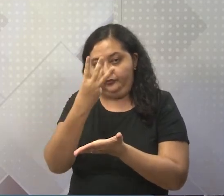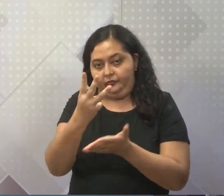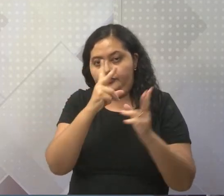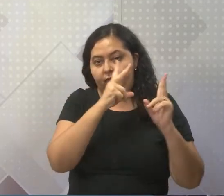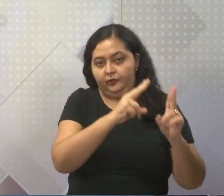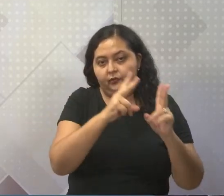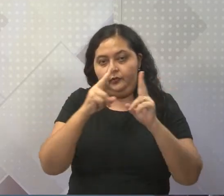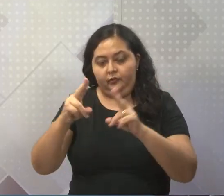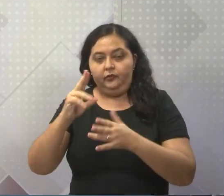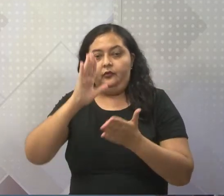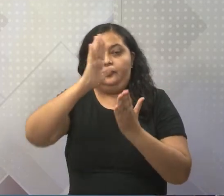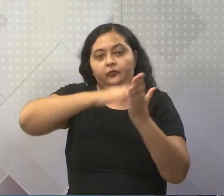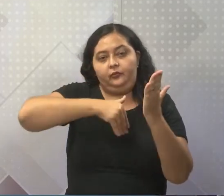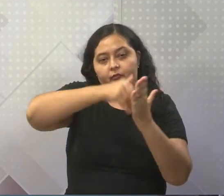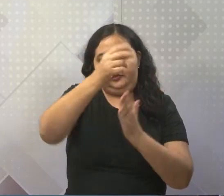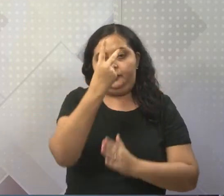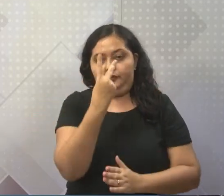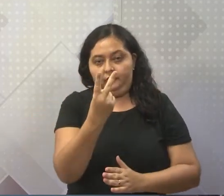vou pintar duas.